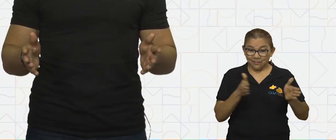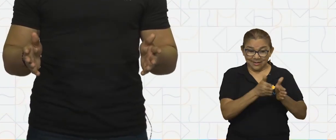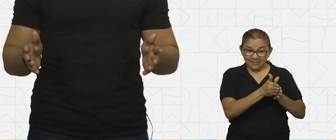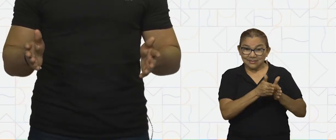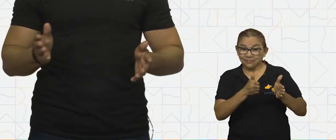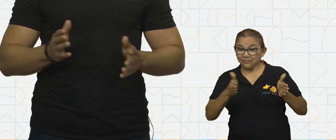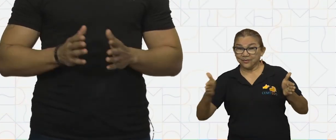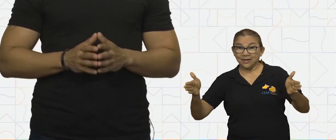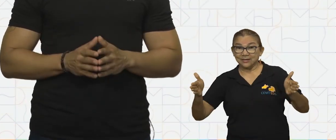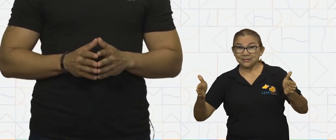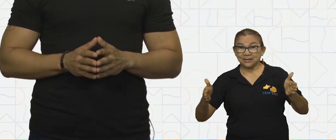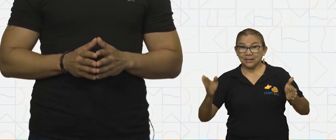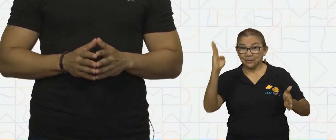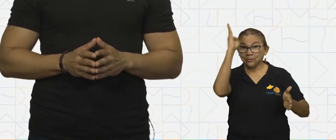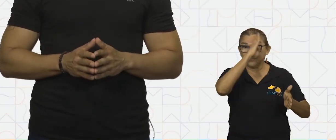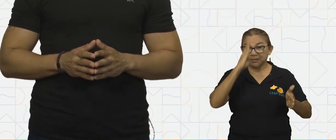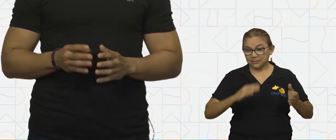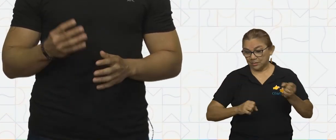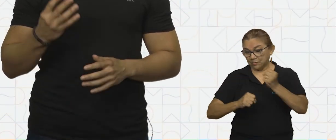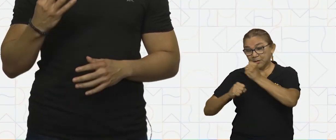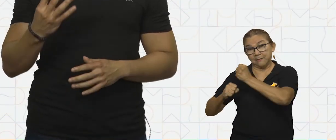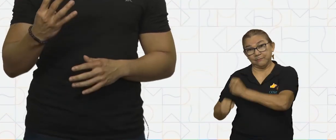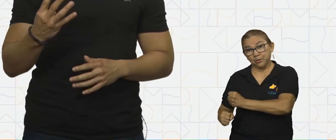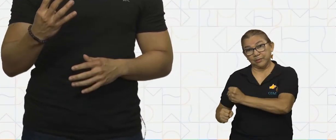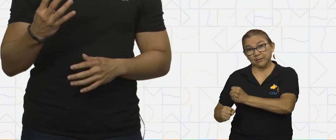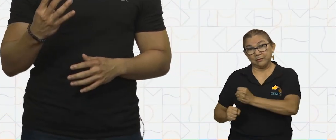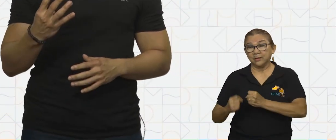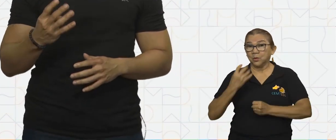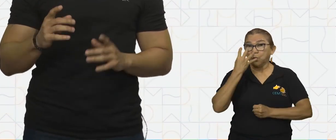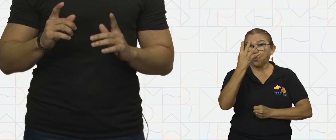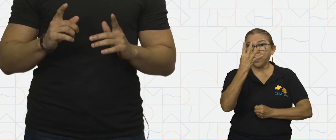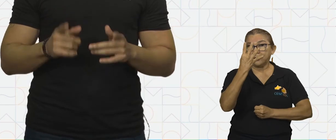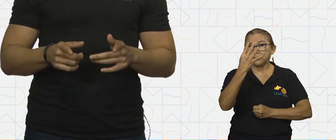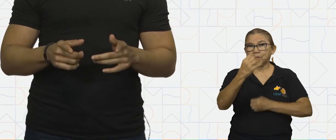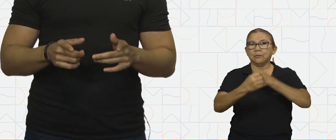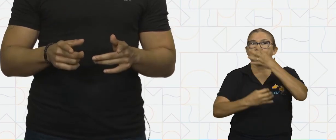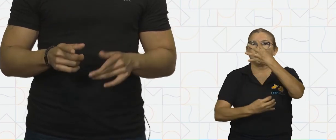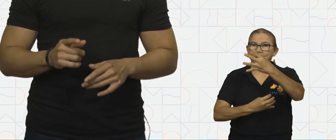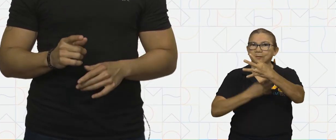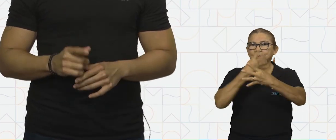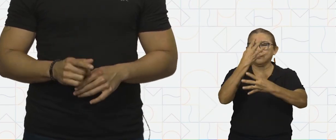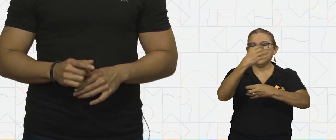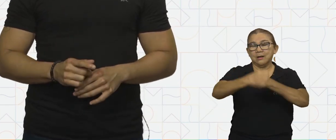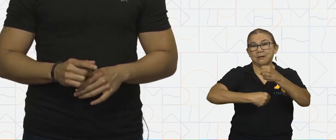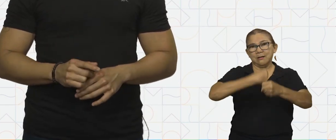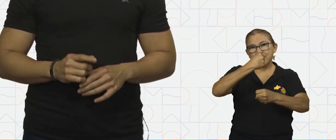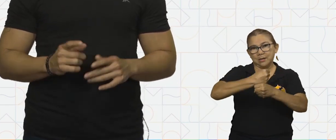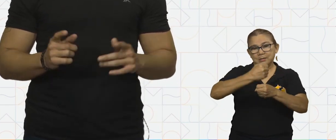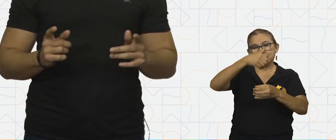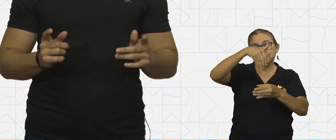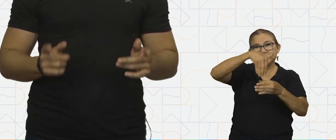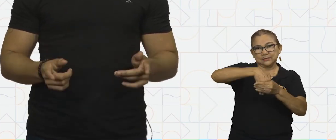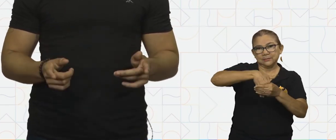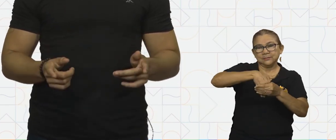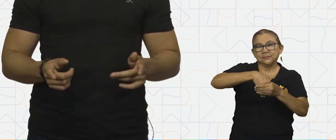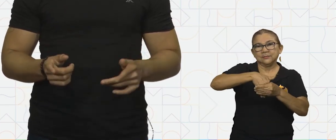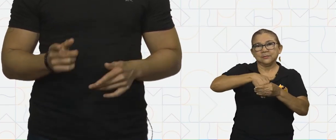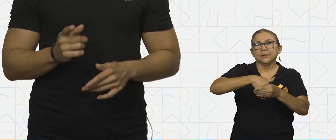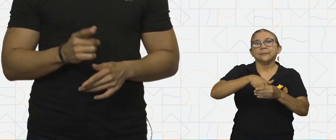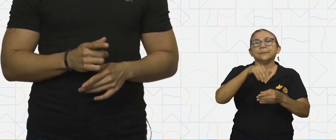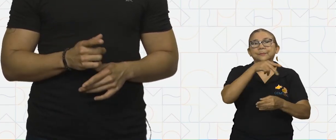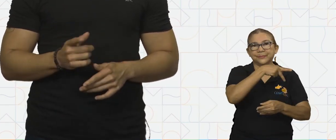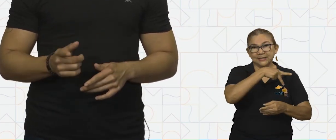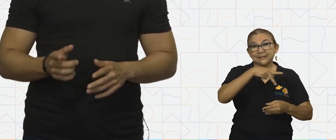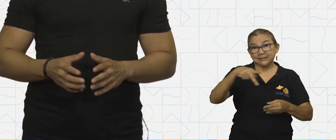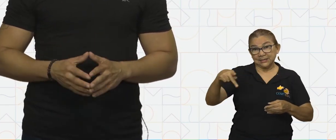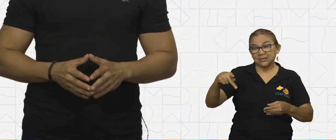Brasil República, as eleições presidenciais ocorrem a cada 4 anos. E atualmente, o presidente é eleito pelo voto direto e